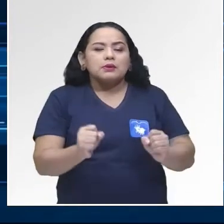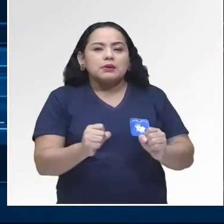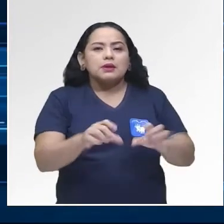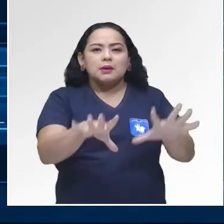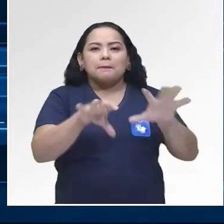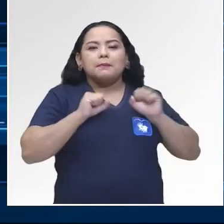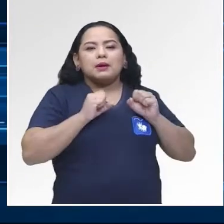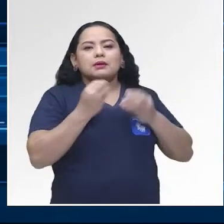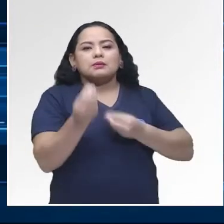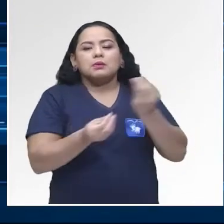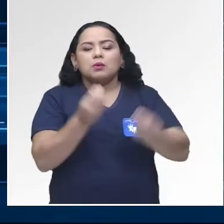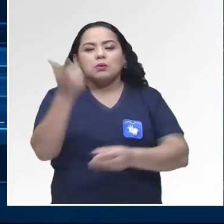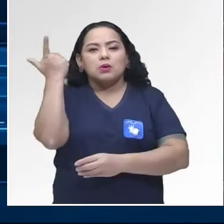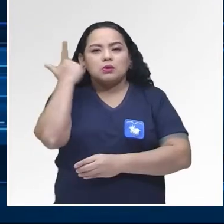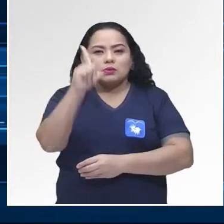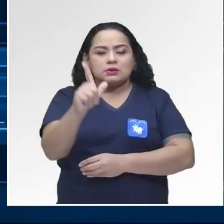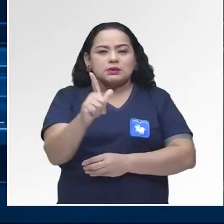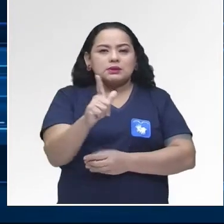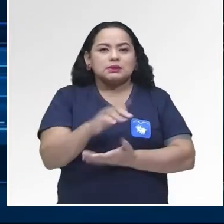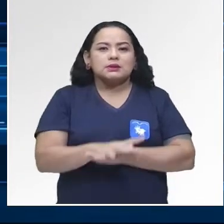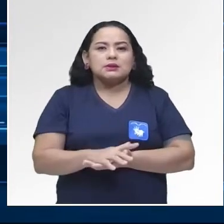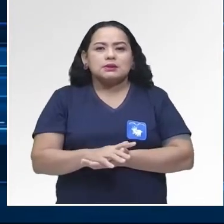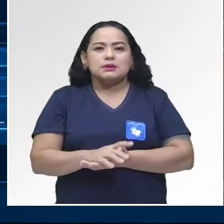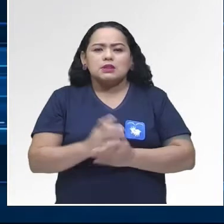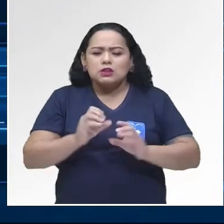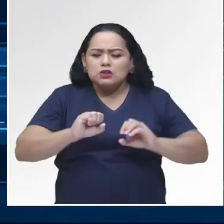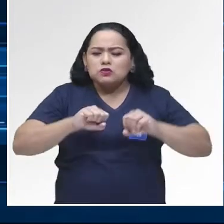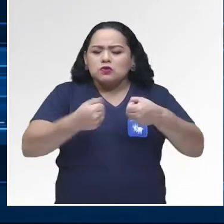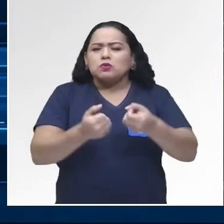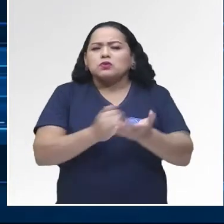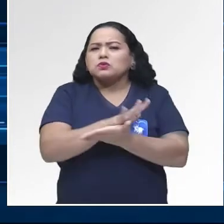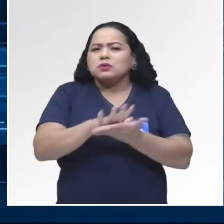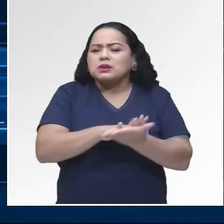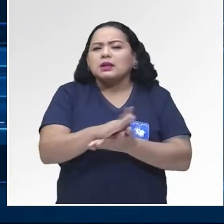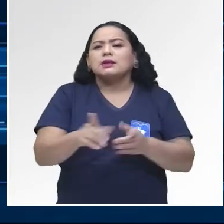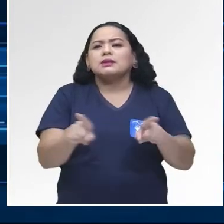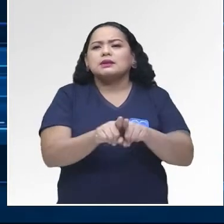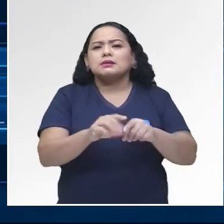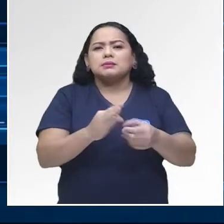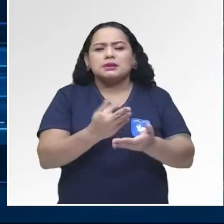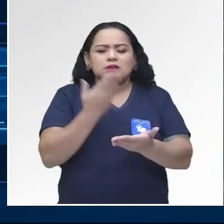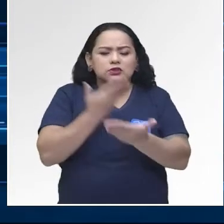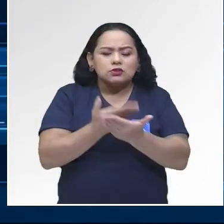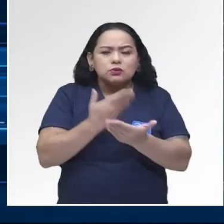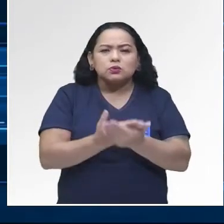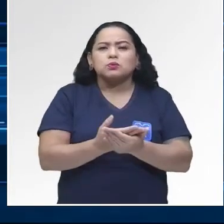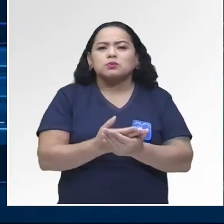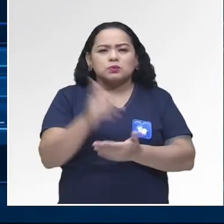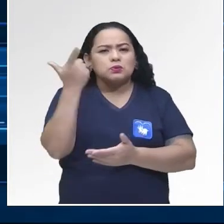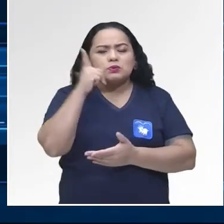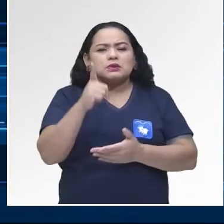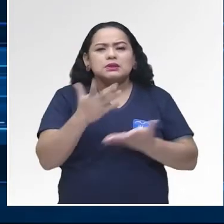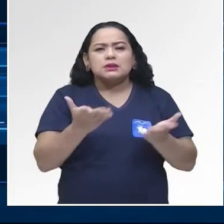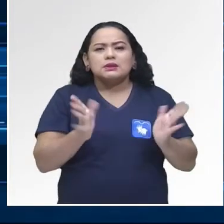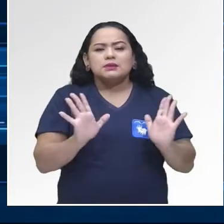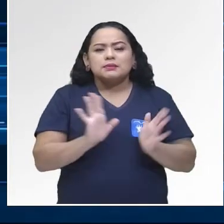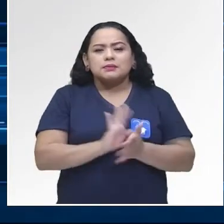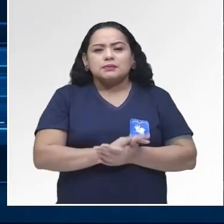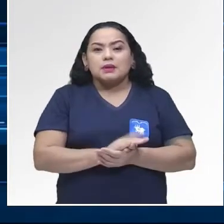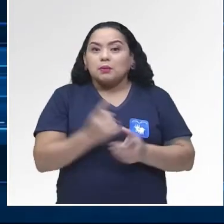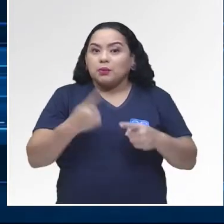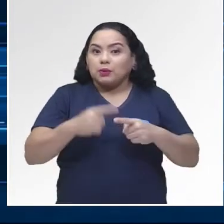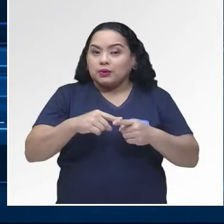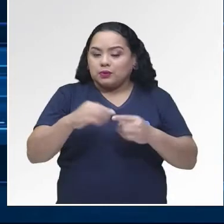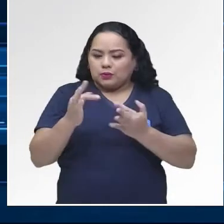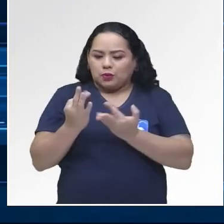adquirir sem esforço e sem estudo. Sem estudo. Então você